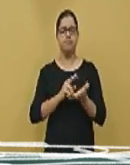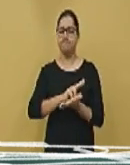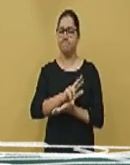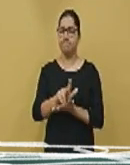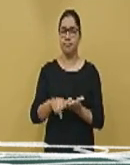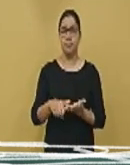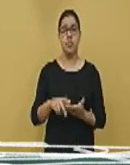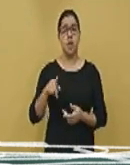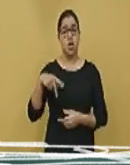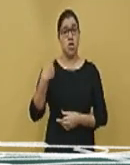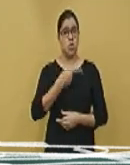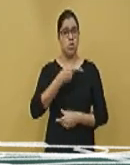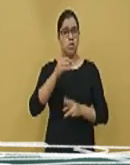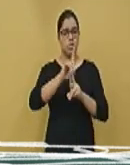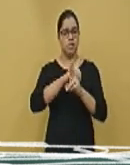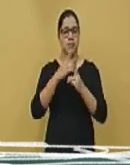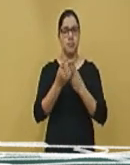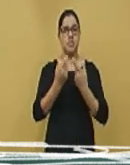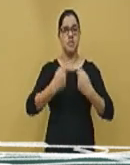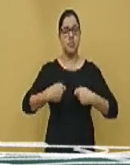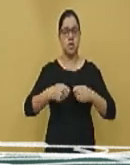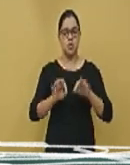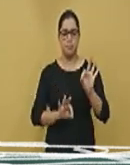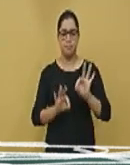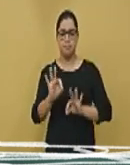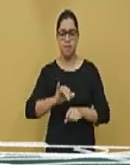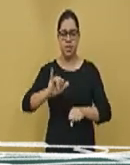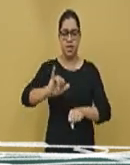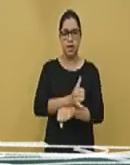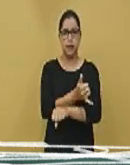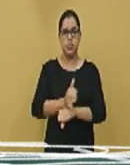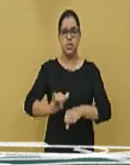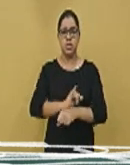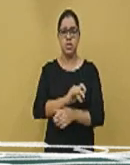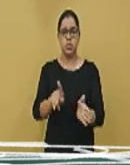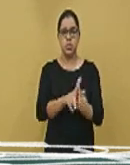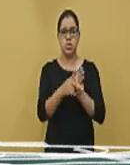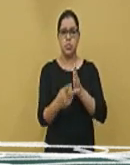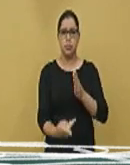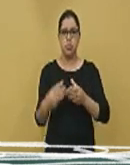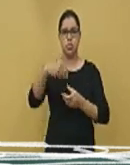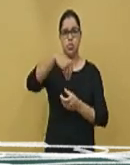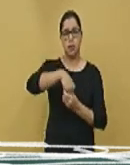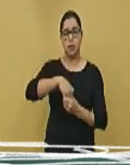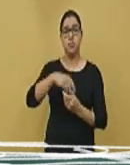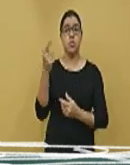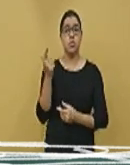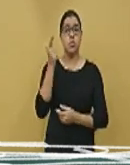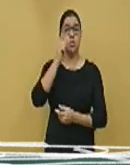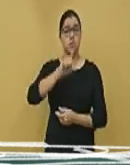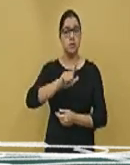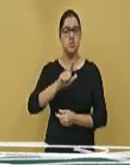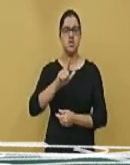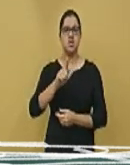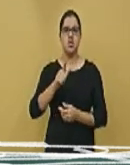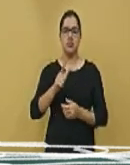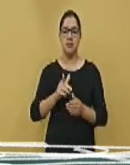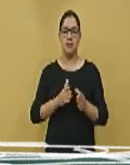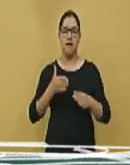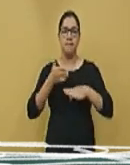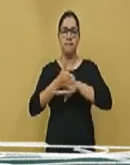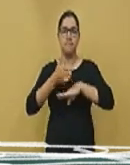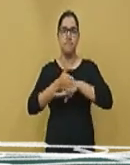condições internas para que esses estudantes possam, uma vez formados, terem uma facilidade de acesso